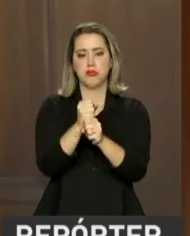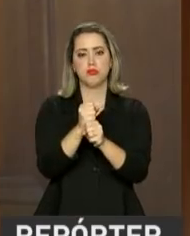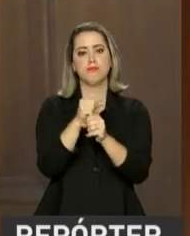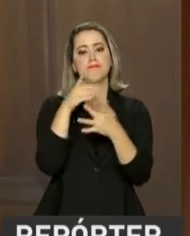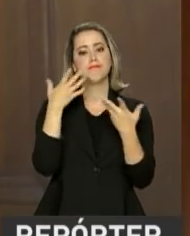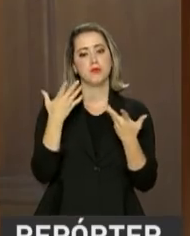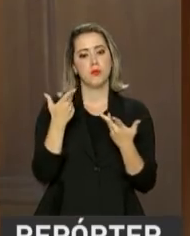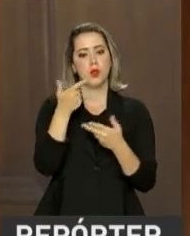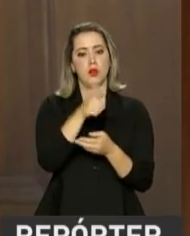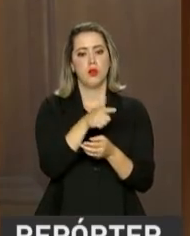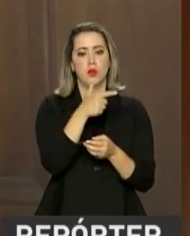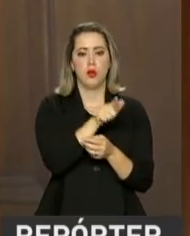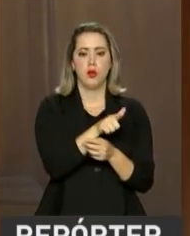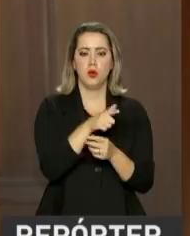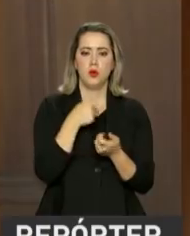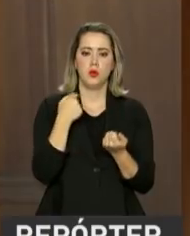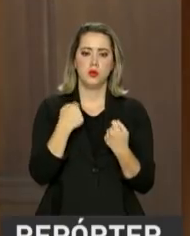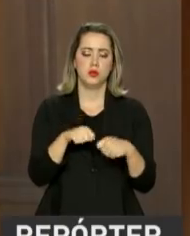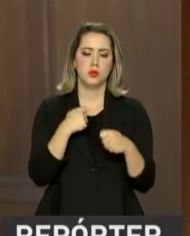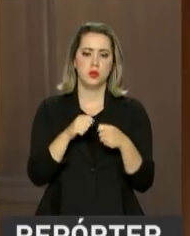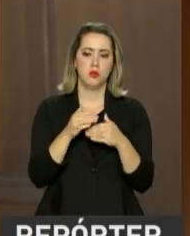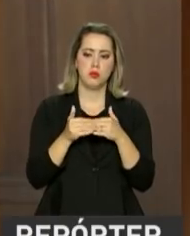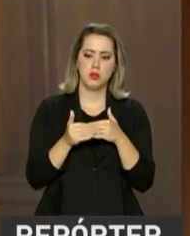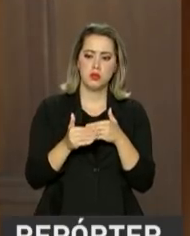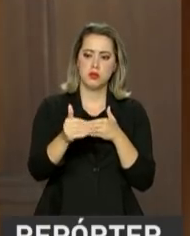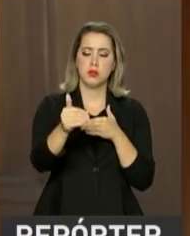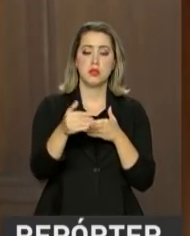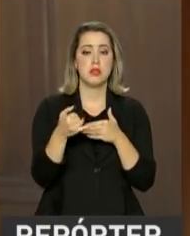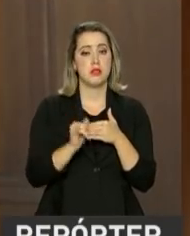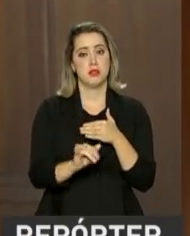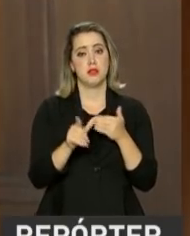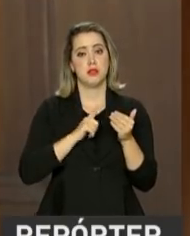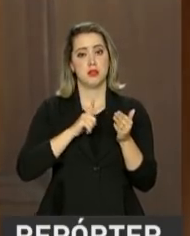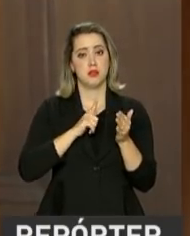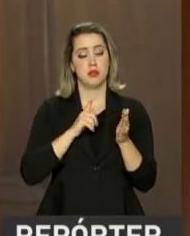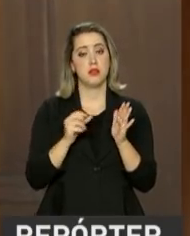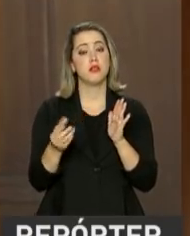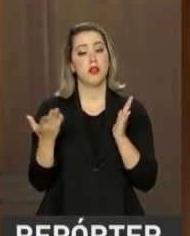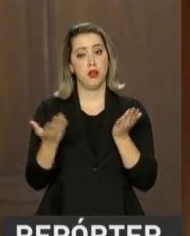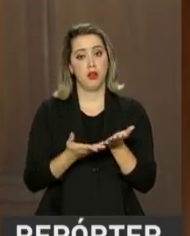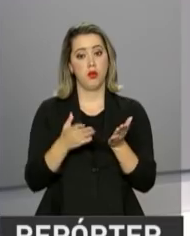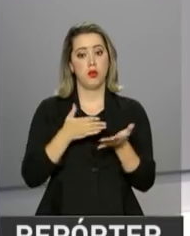A outra reforma não seria necessária nos próximos anos com este projeto como está aprovado.